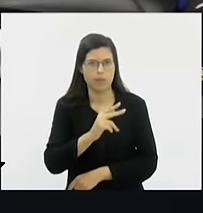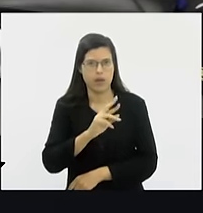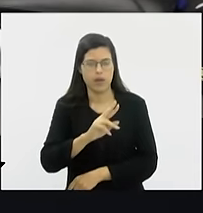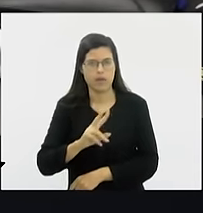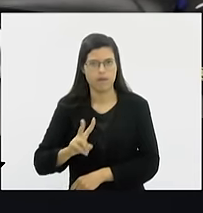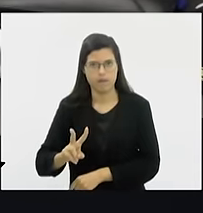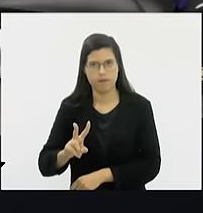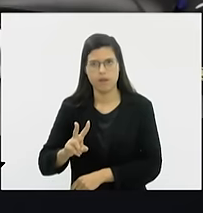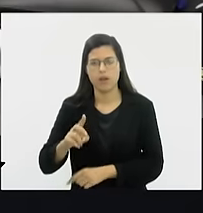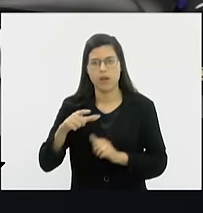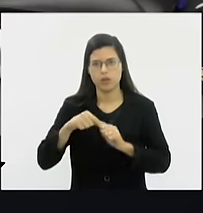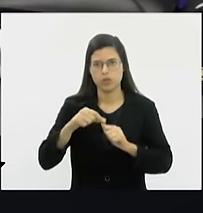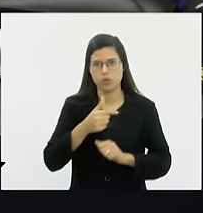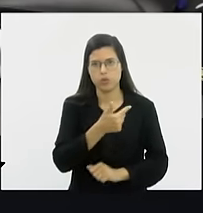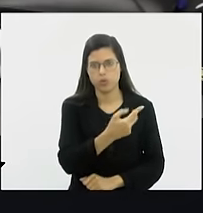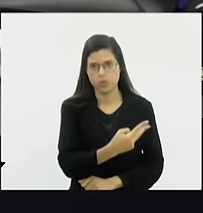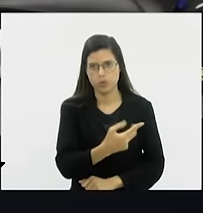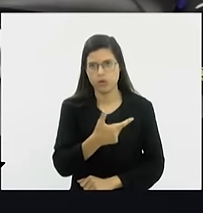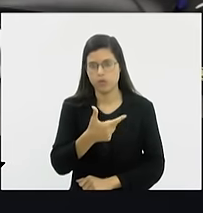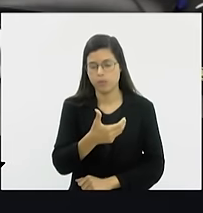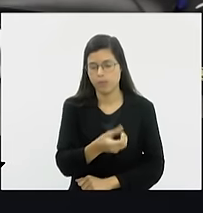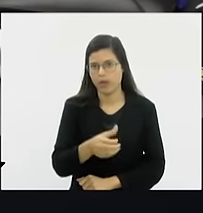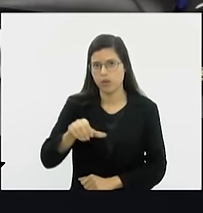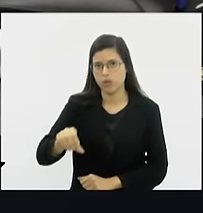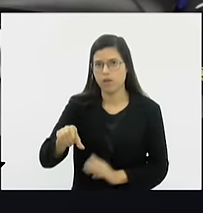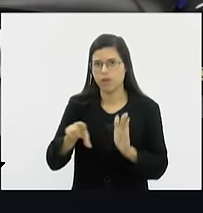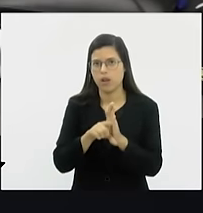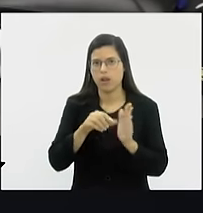consoante o artigo 269 e seus incisos da lei